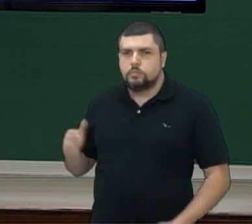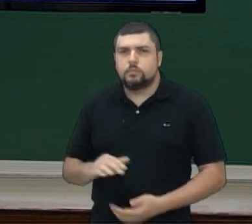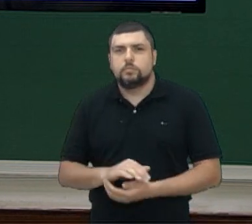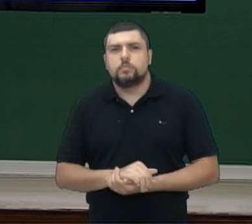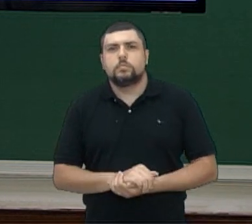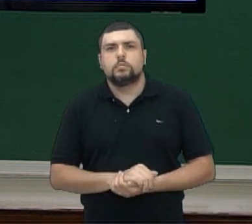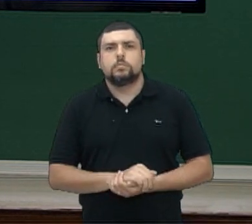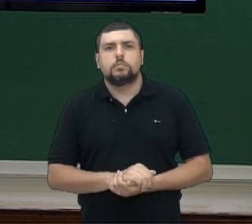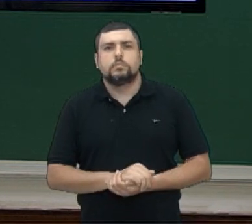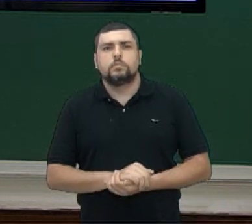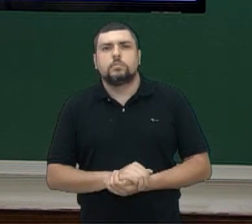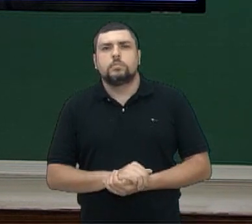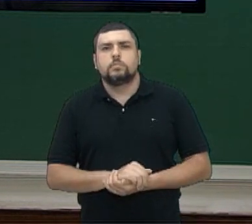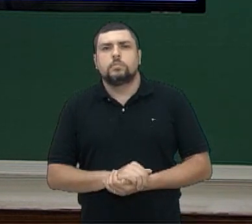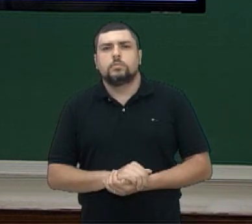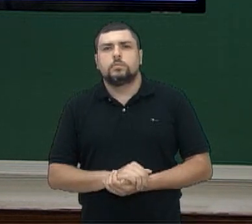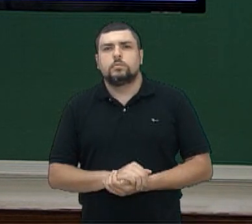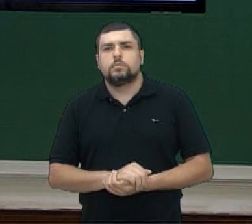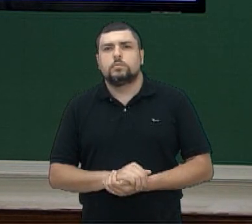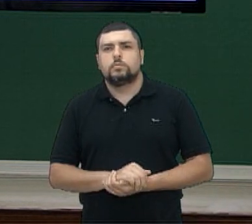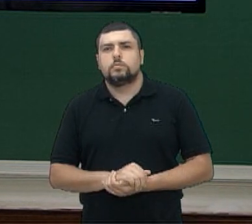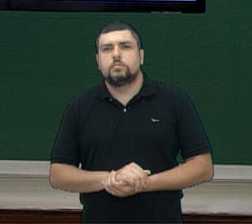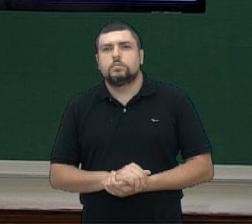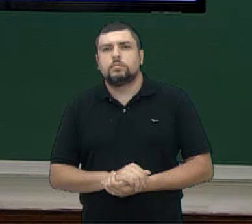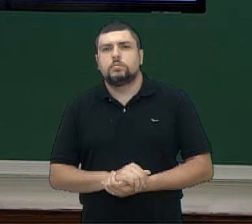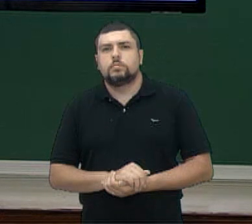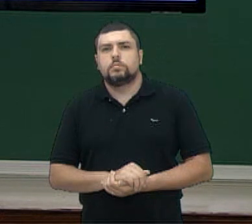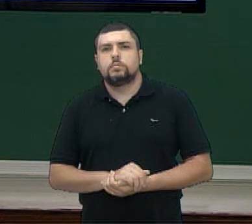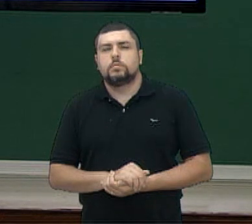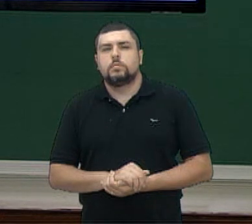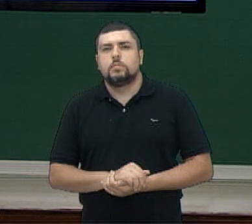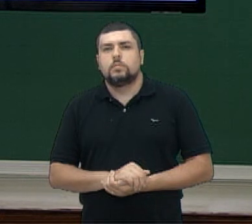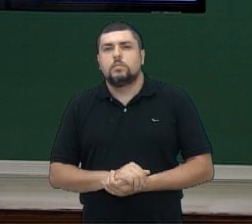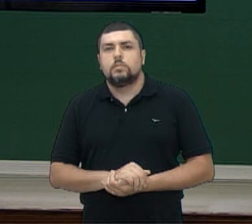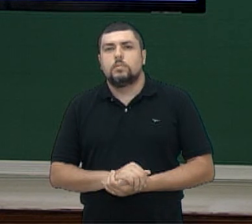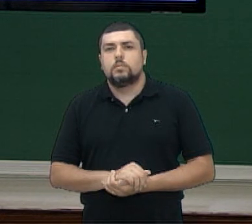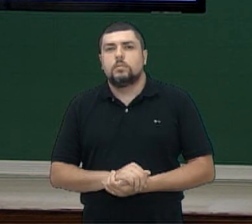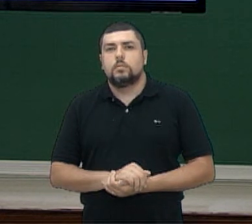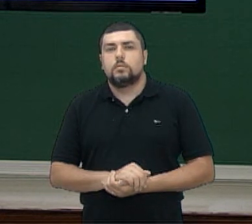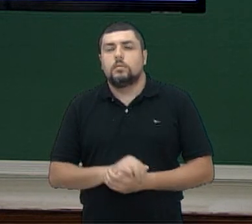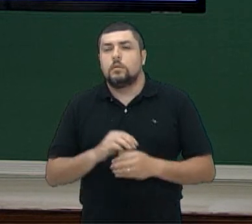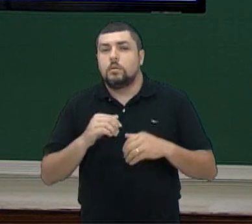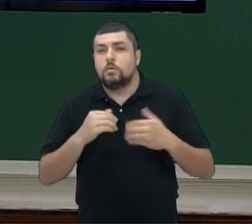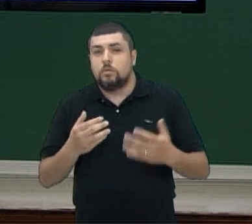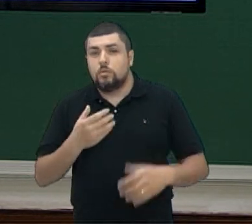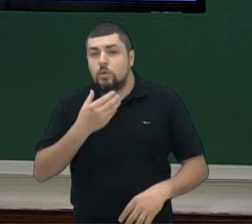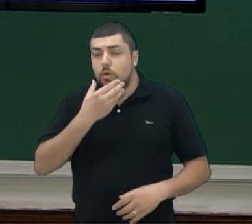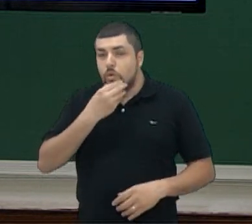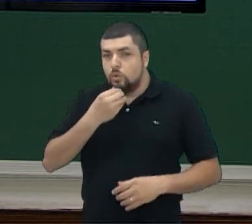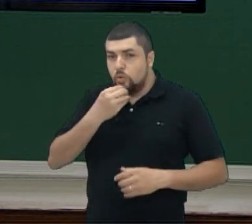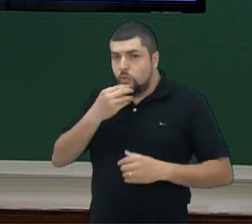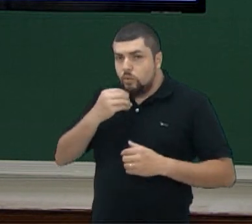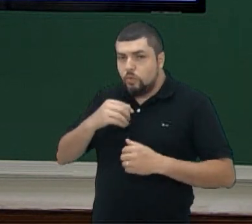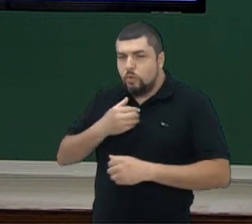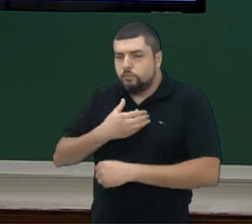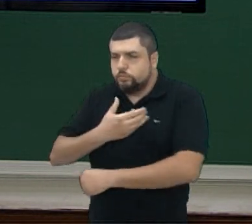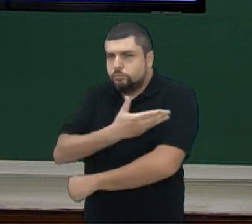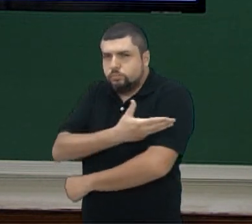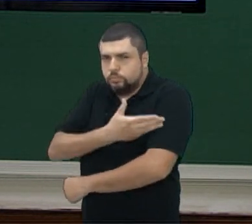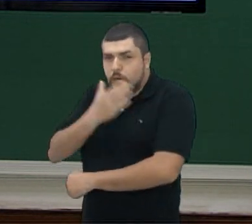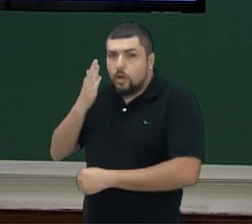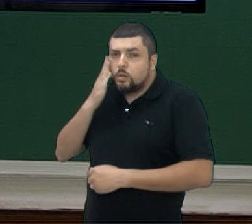less intelligent than the man wearing a green cap. O cara usando a blusa azul era